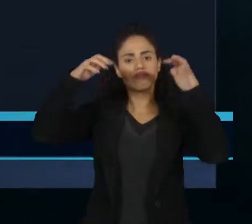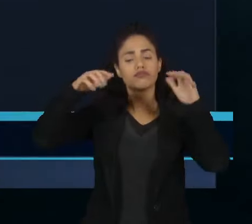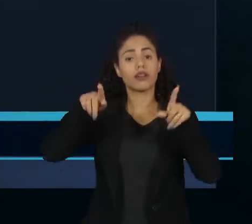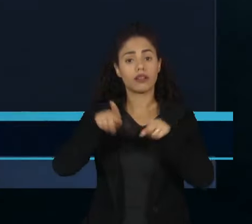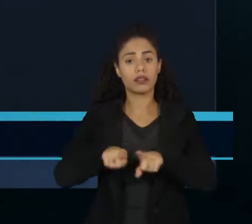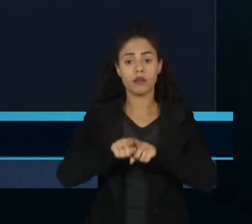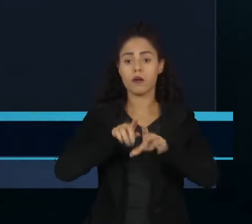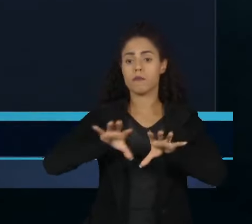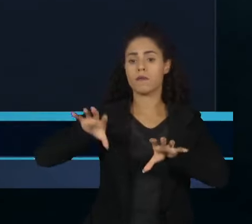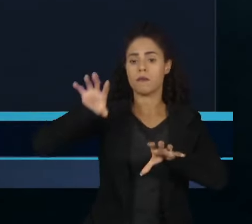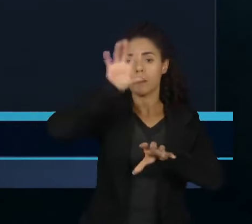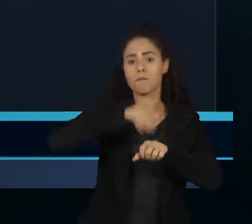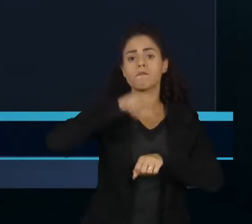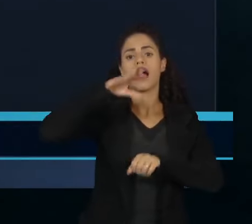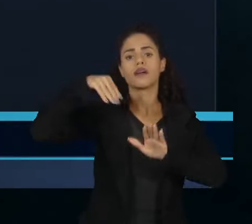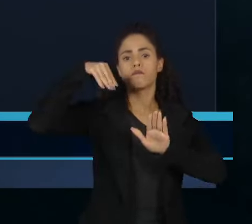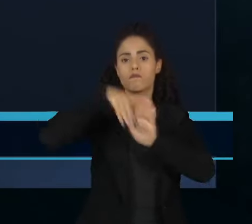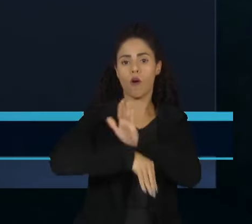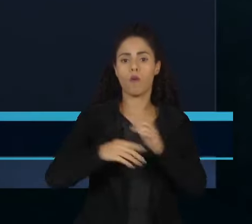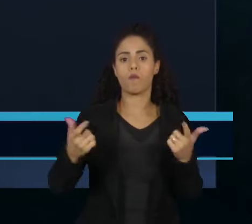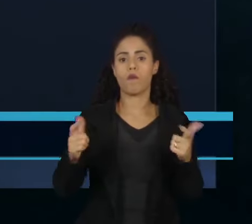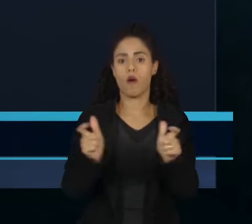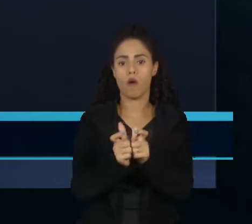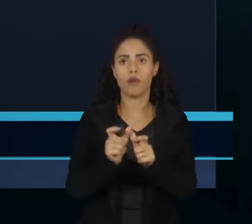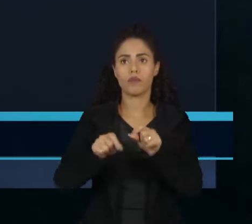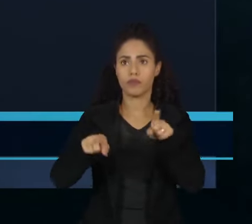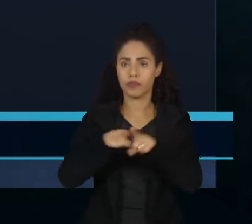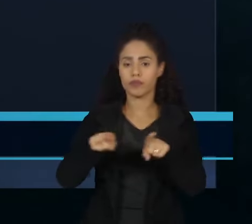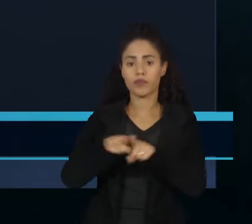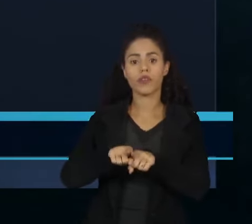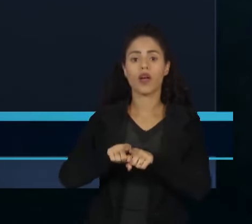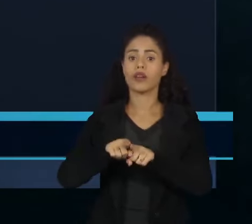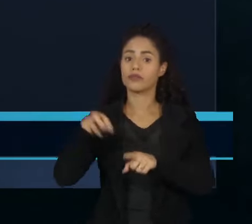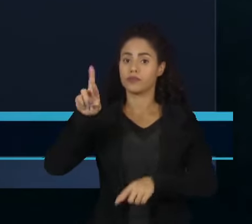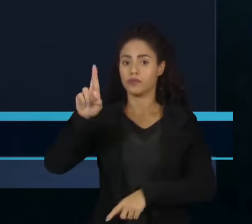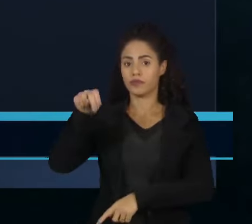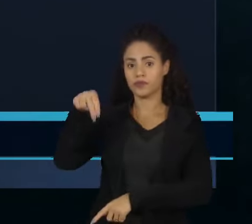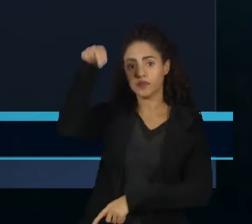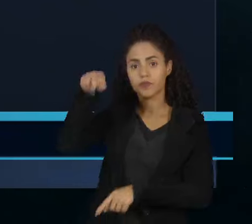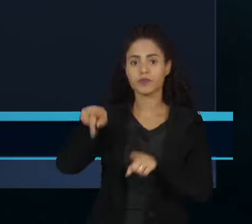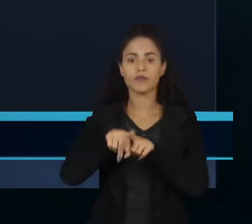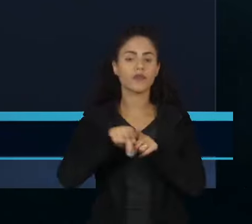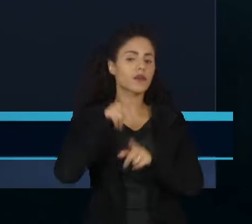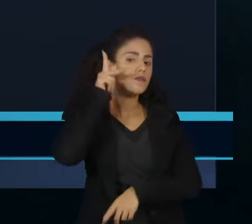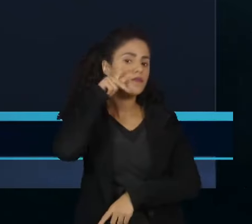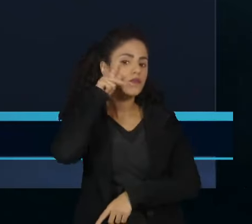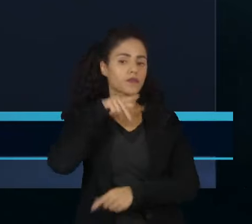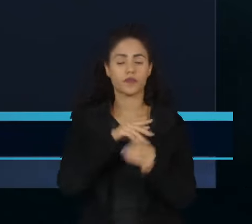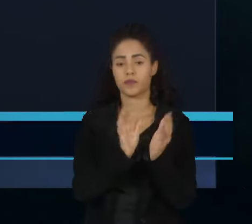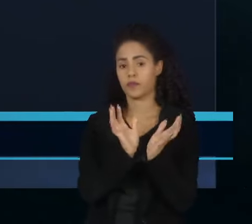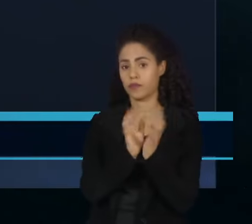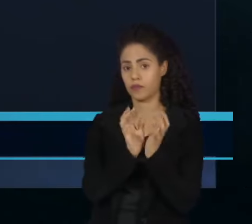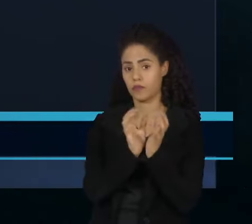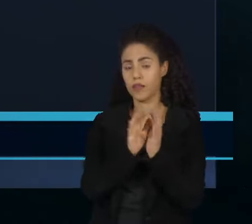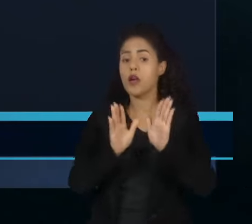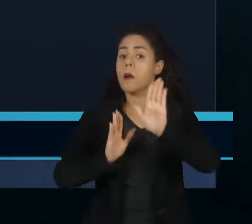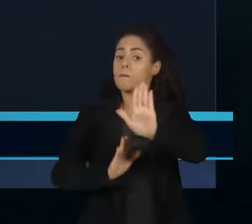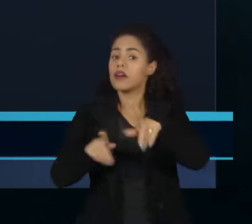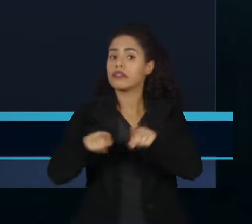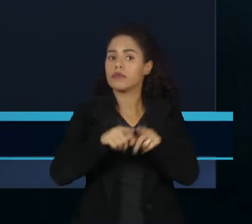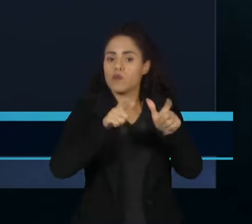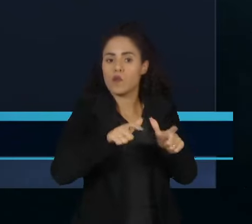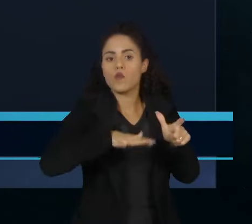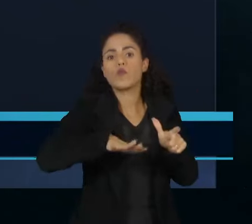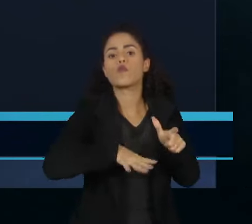que tiveram as maiores quedas na faixa mais pobre foram o Rio Grande do Norte, a Paraíba e Pernambuco. Mas a região ainda